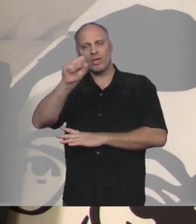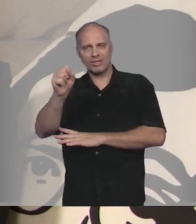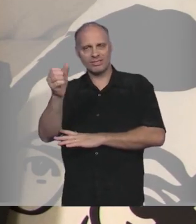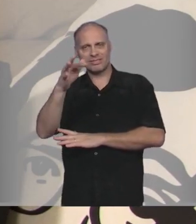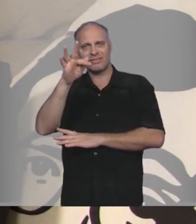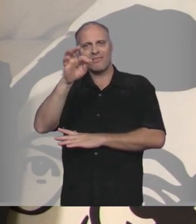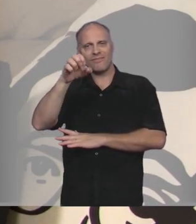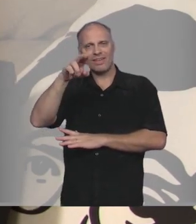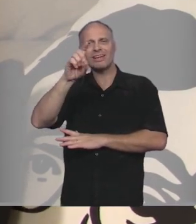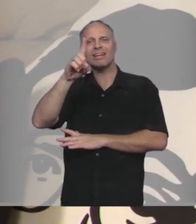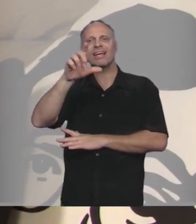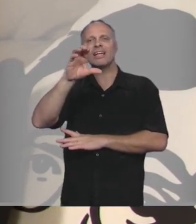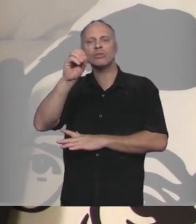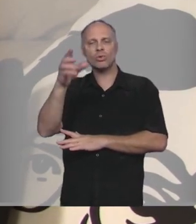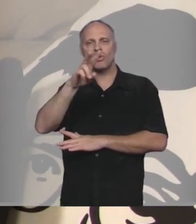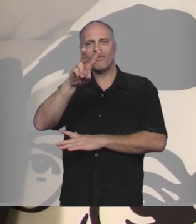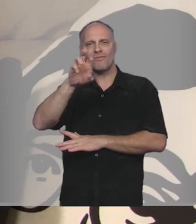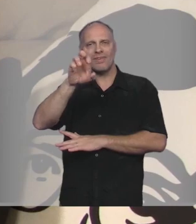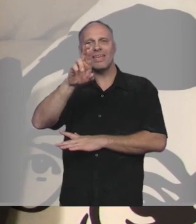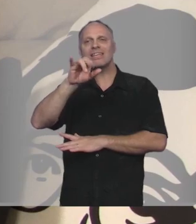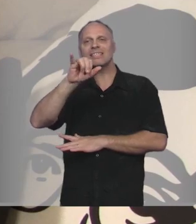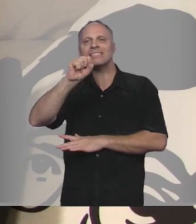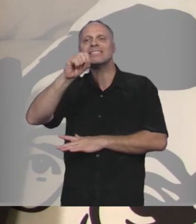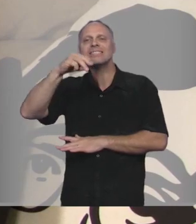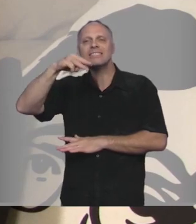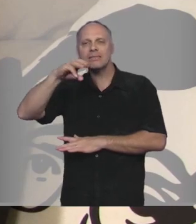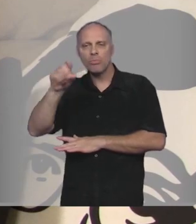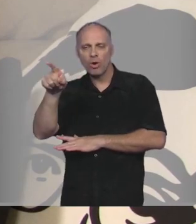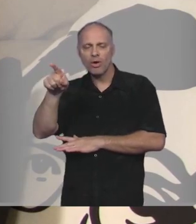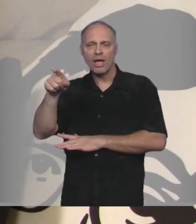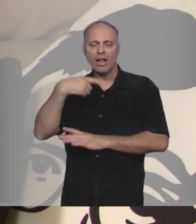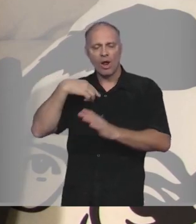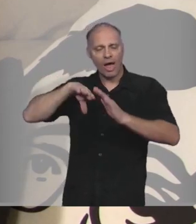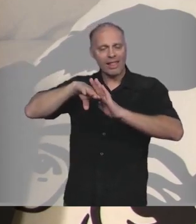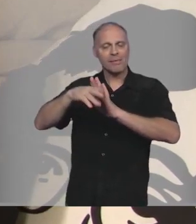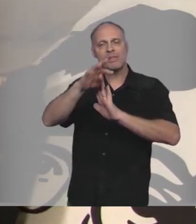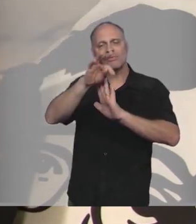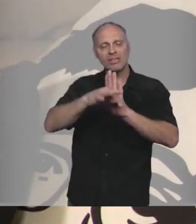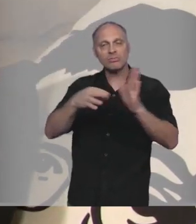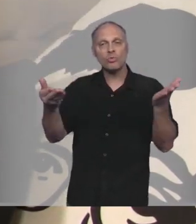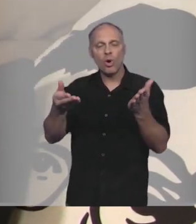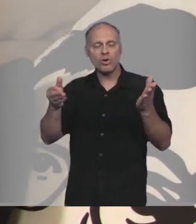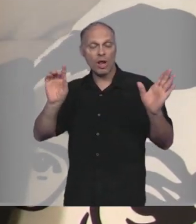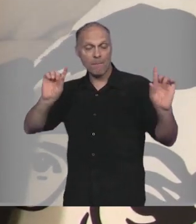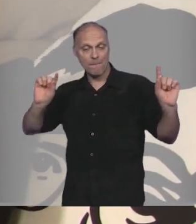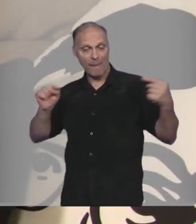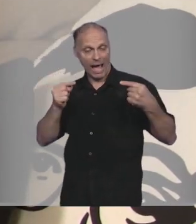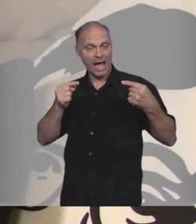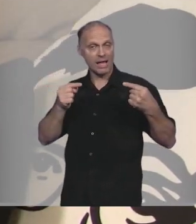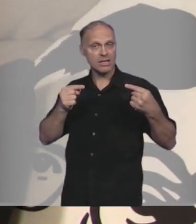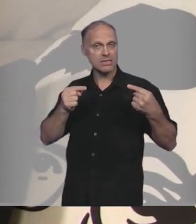E hoje ele entra em embate